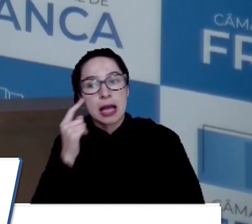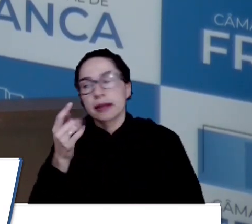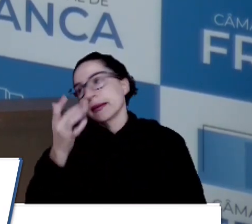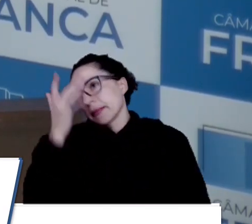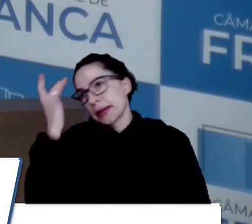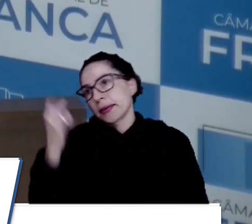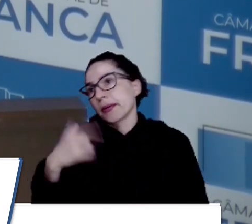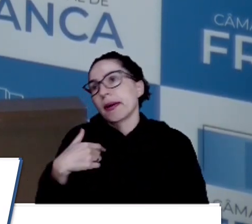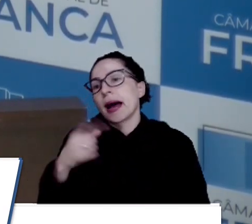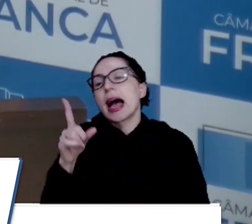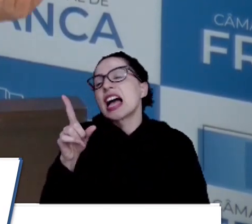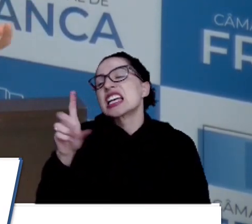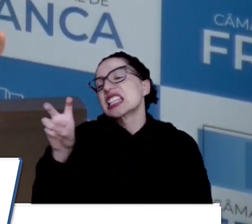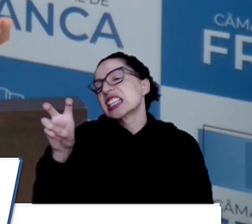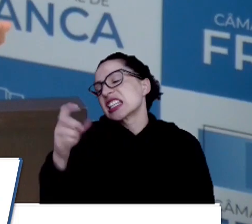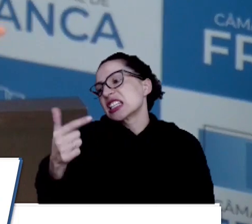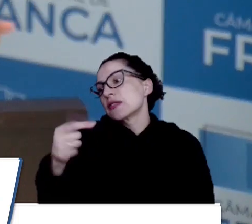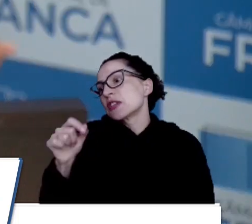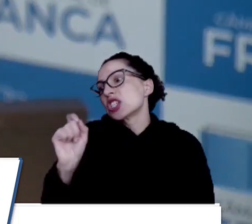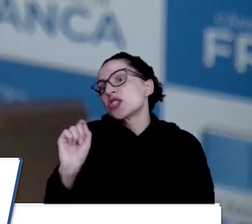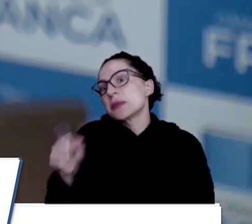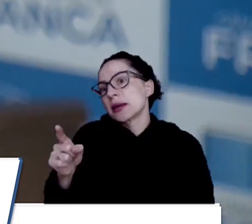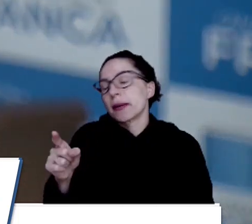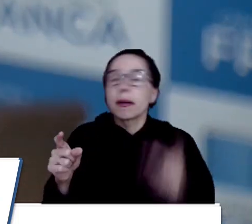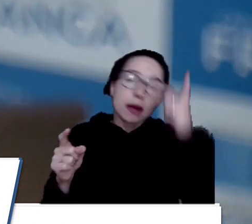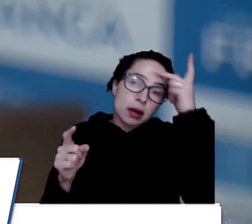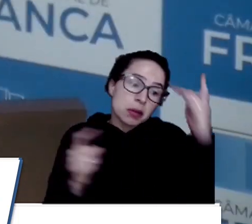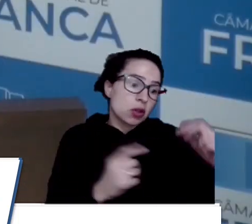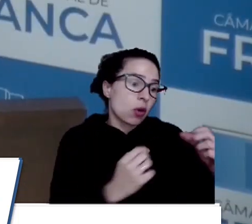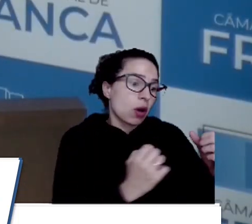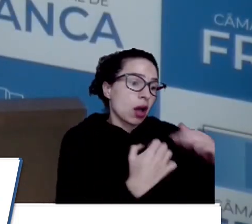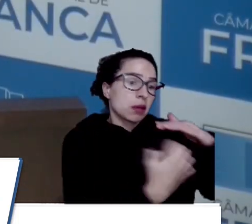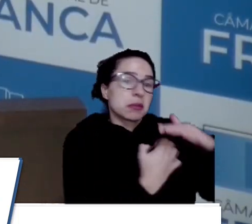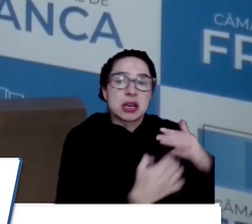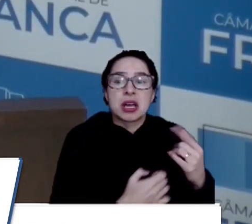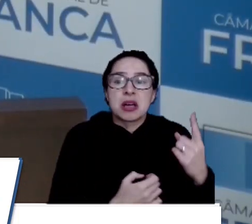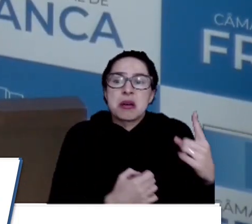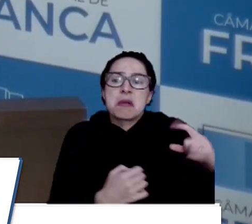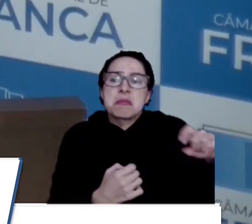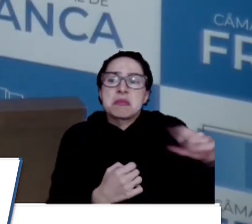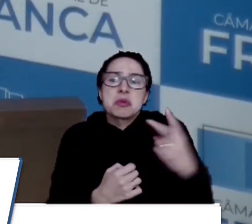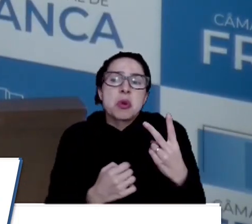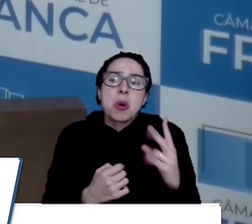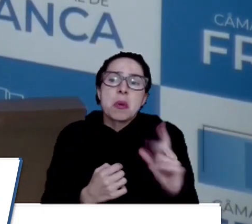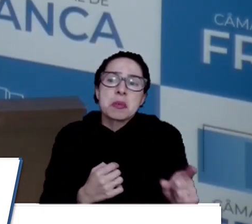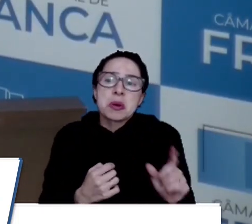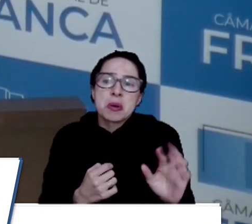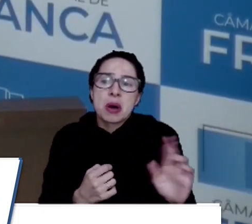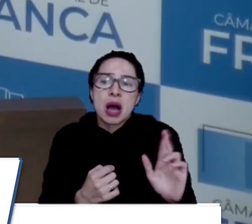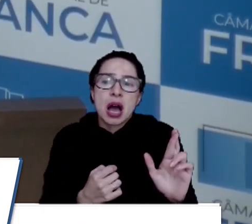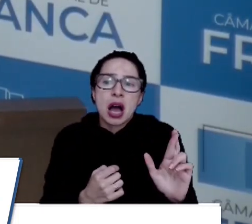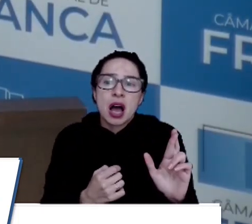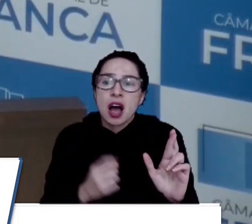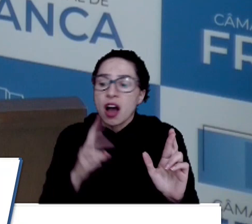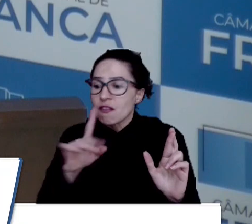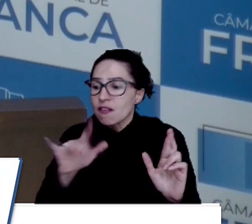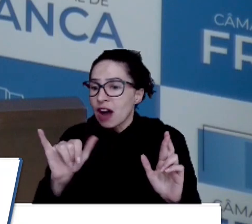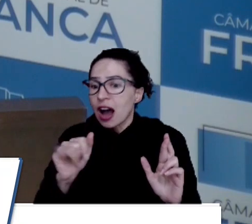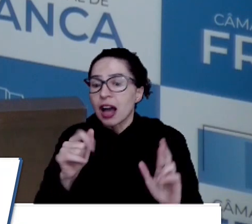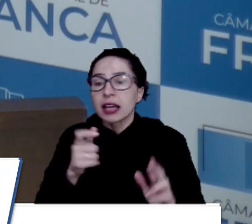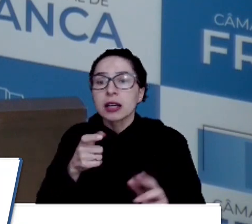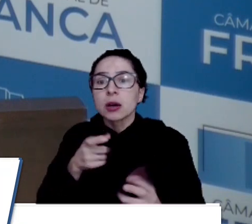20 mil, e a pessoa que está lá dentro de uma fábrica ganhando R$1.900, a hora que você vai comprar uma geladeira de 3